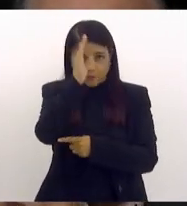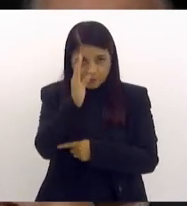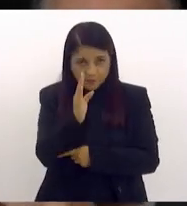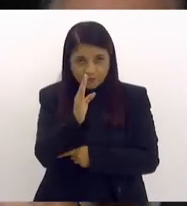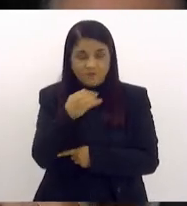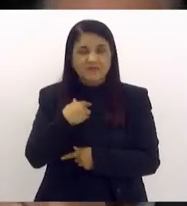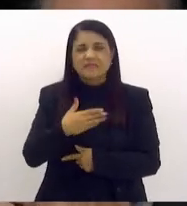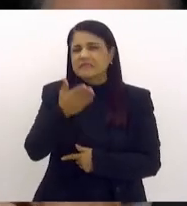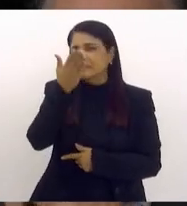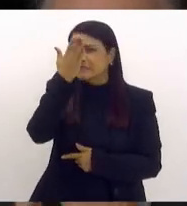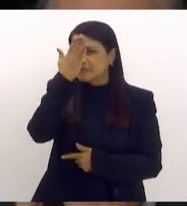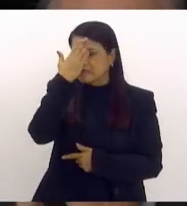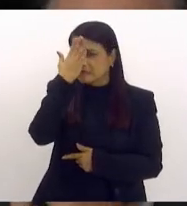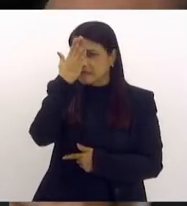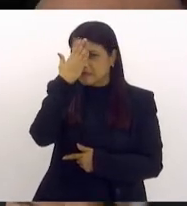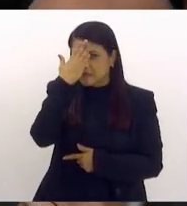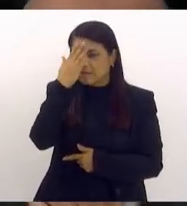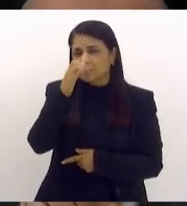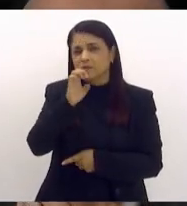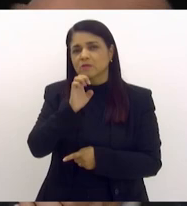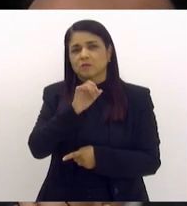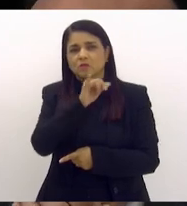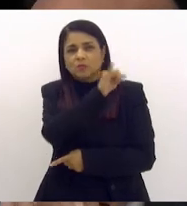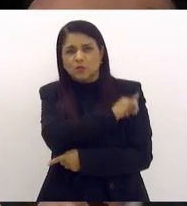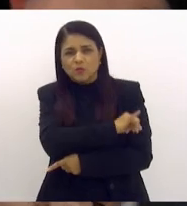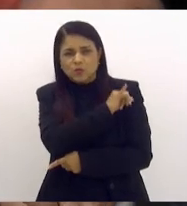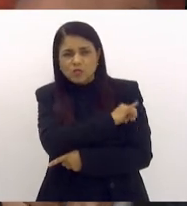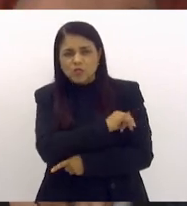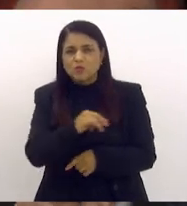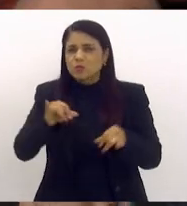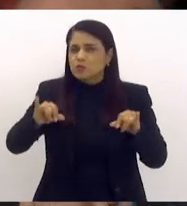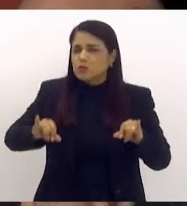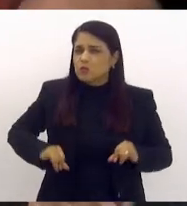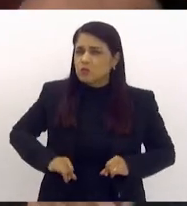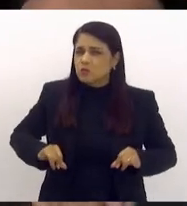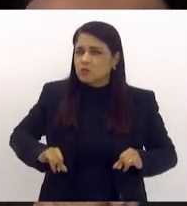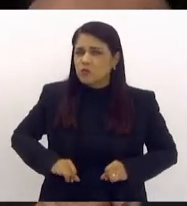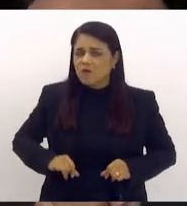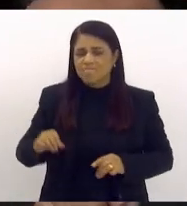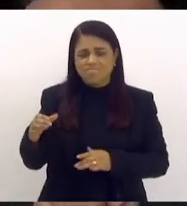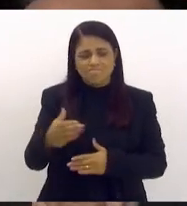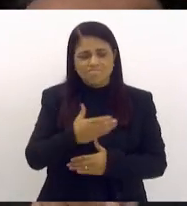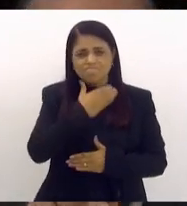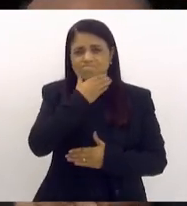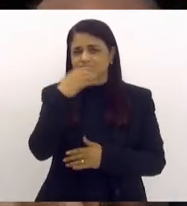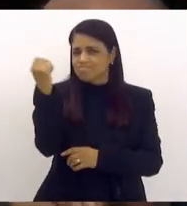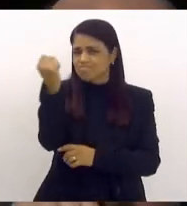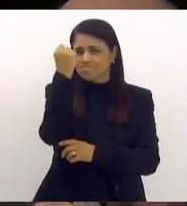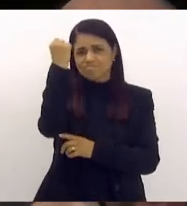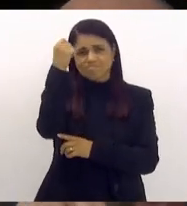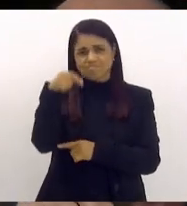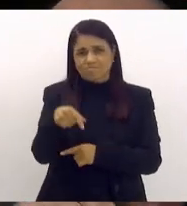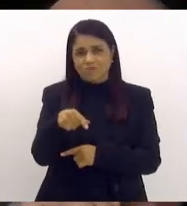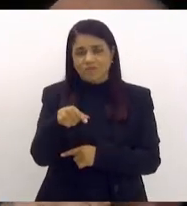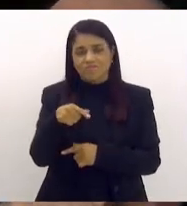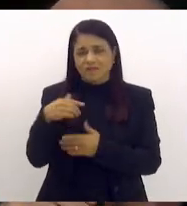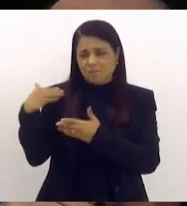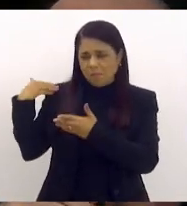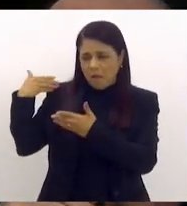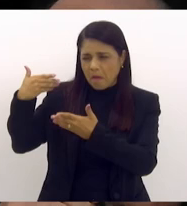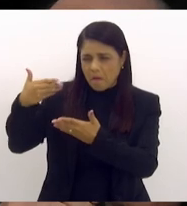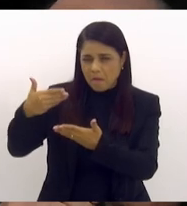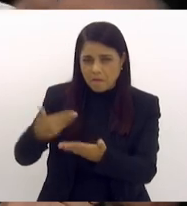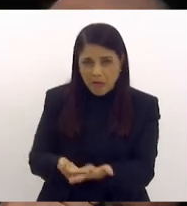a gente sabe eh que o Rio de Janeiro sofre com um problema grave que vem se acumulando ao longo do tempo Rio de Janeiro que aqui